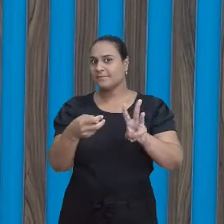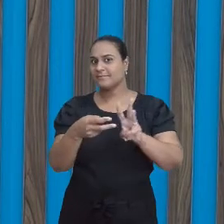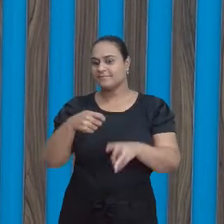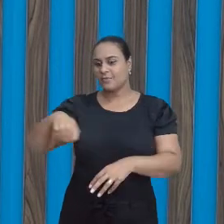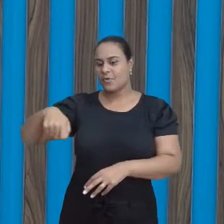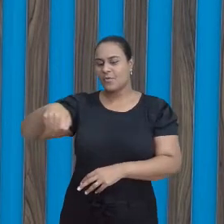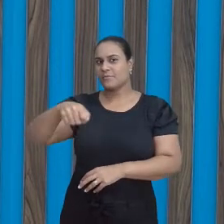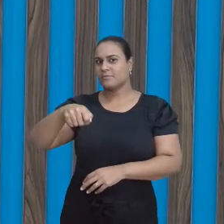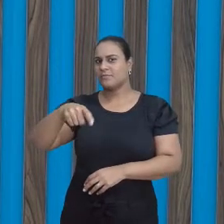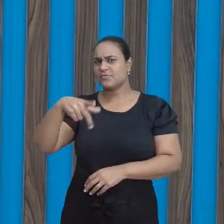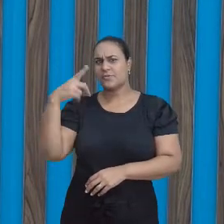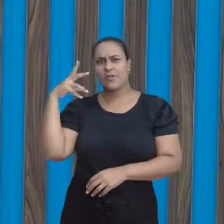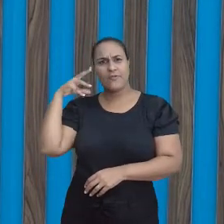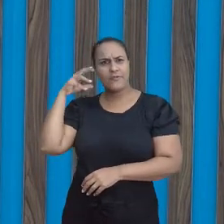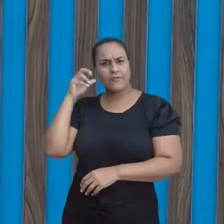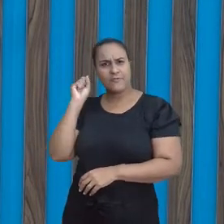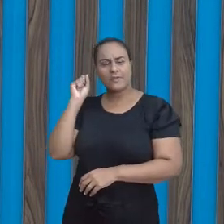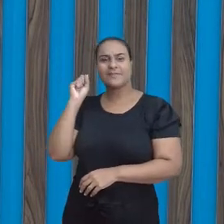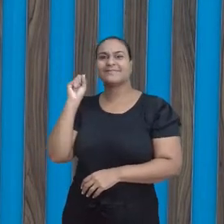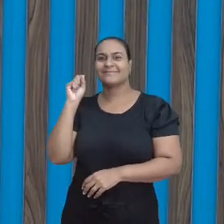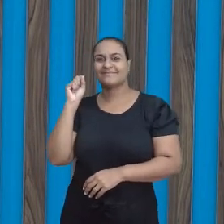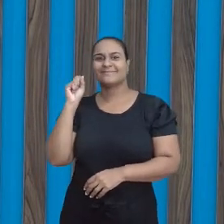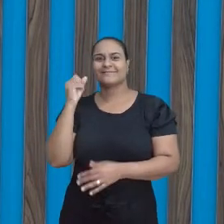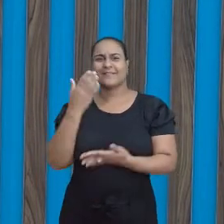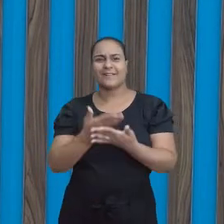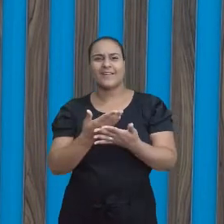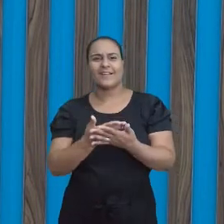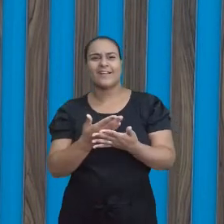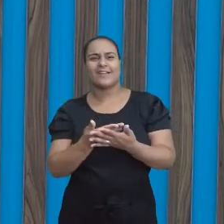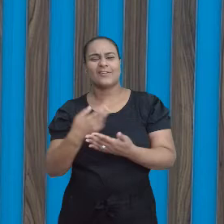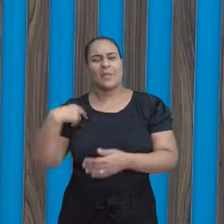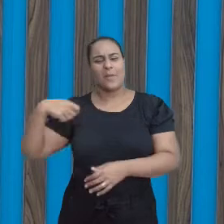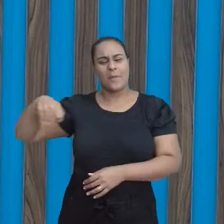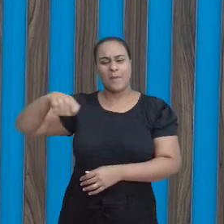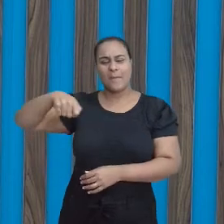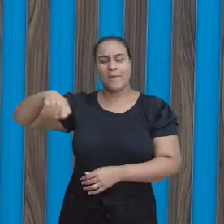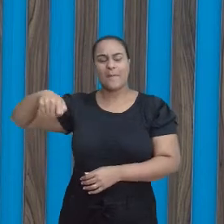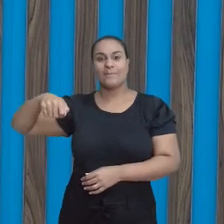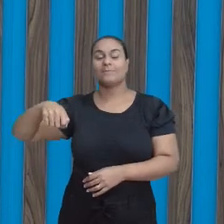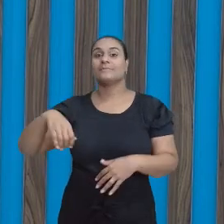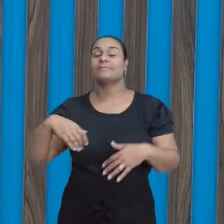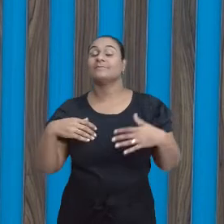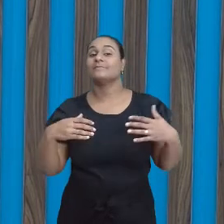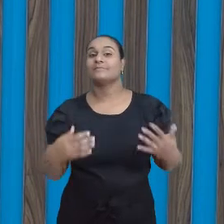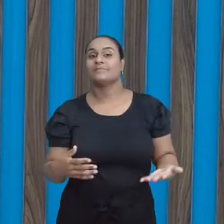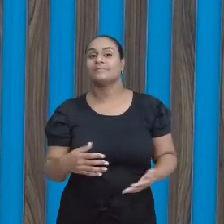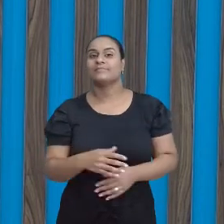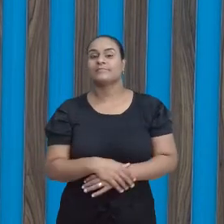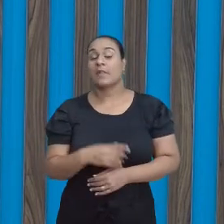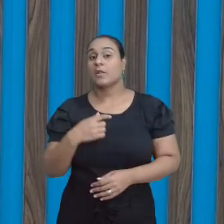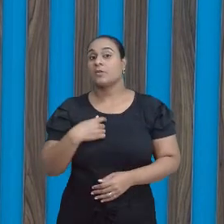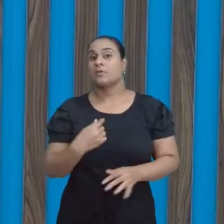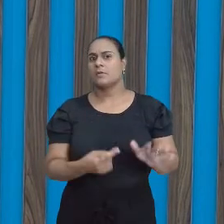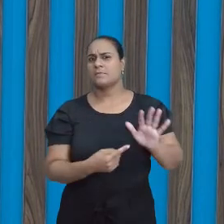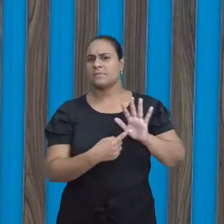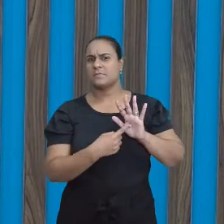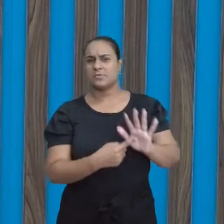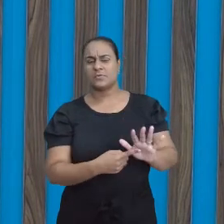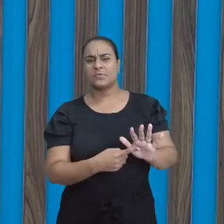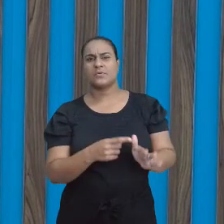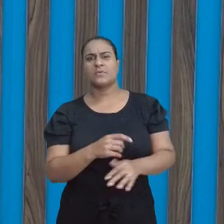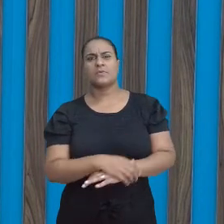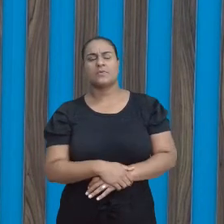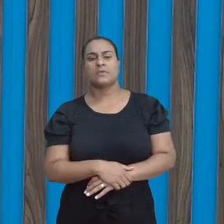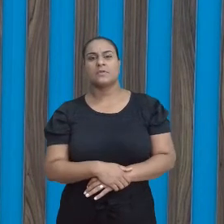Muitos de vocês já escutaram isso nas suas aulas, não é? Fazendo essa questão aqui. Gente, a questão é a seguinte, deixa eu me apresentar.